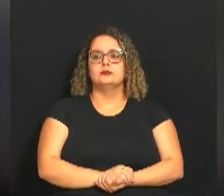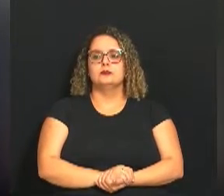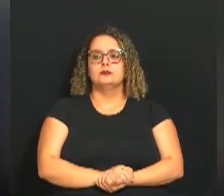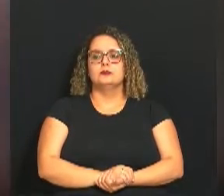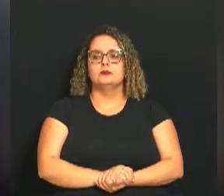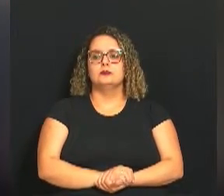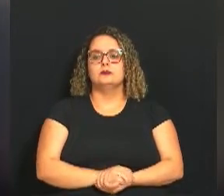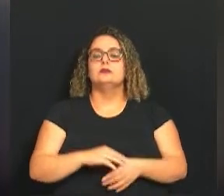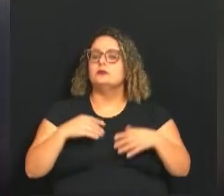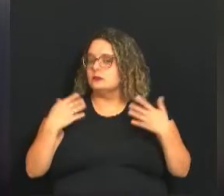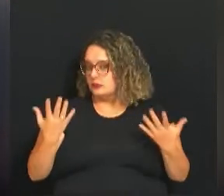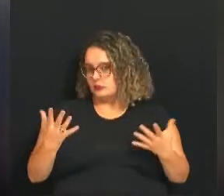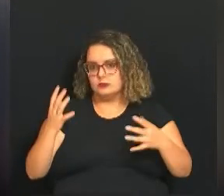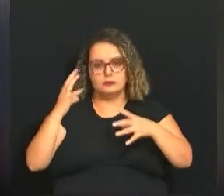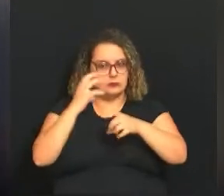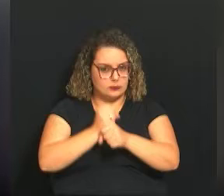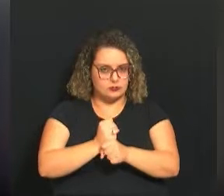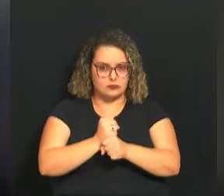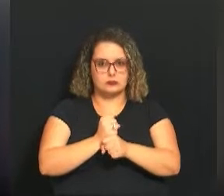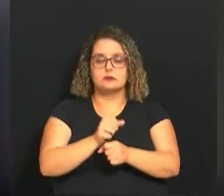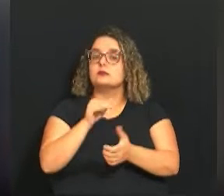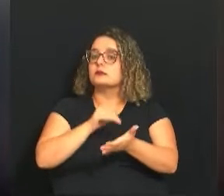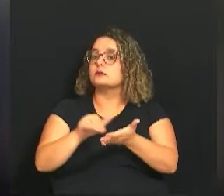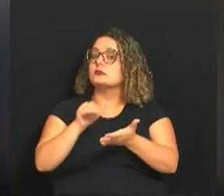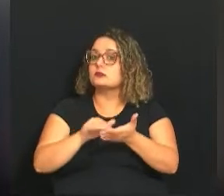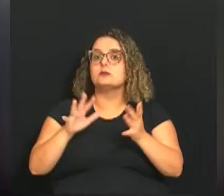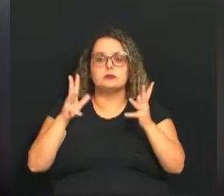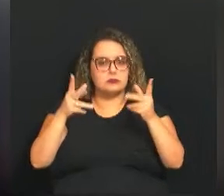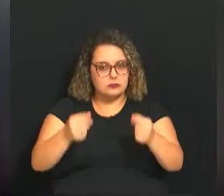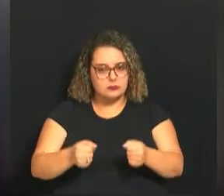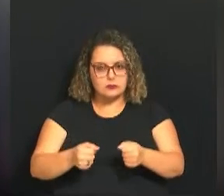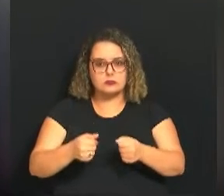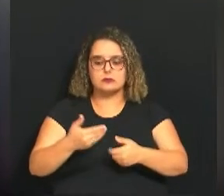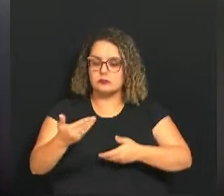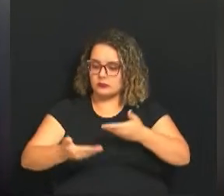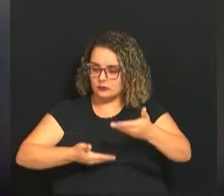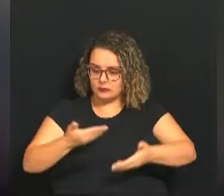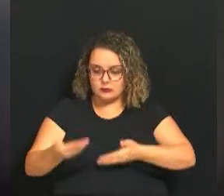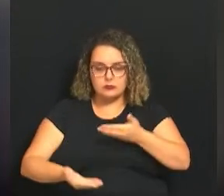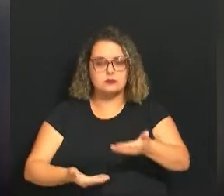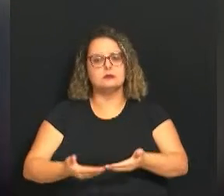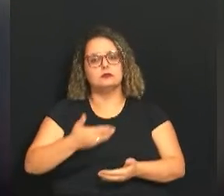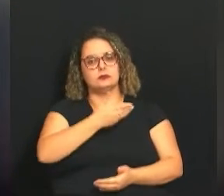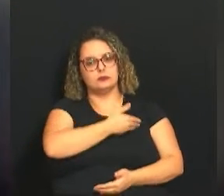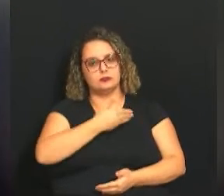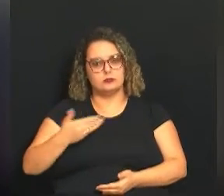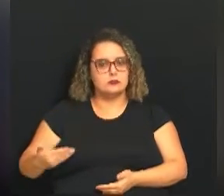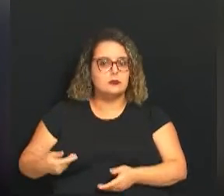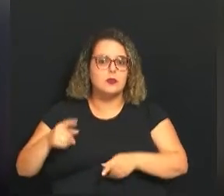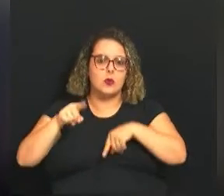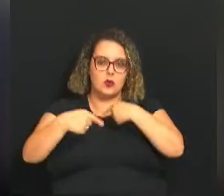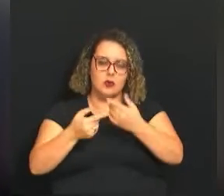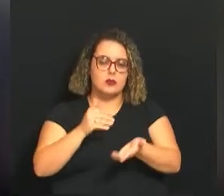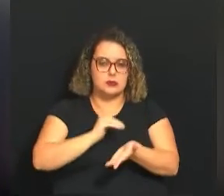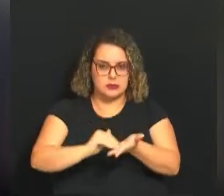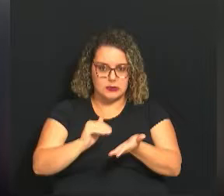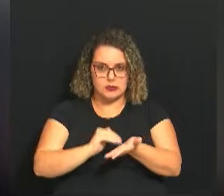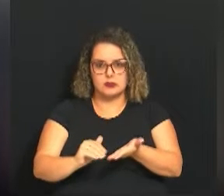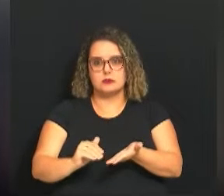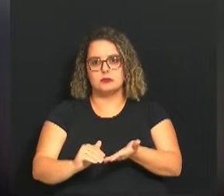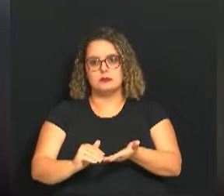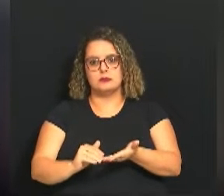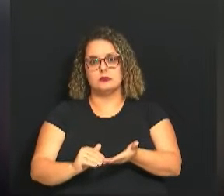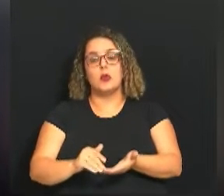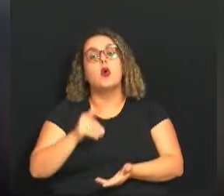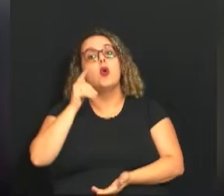E pelos cálculos das secretarias envolvidas, de serviço público e outras afins, constatou-se que dá para